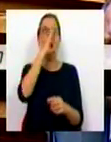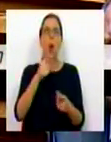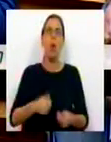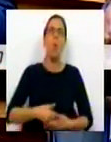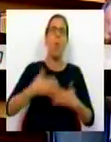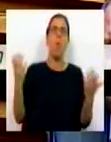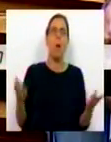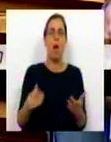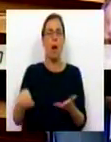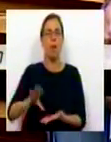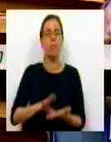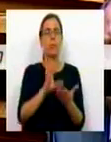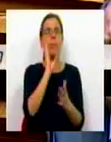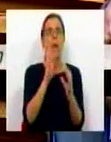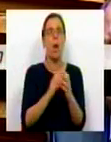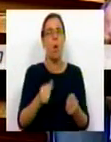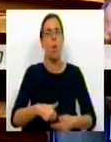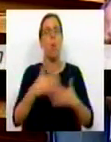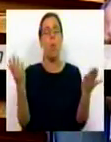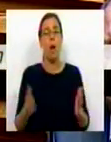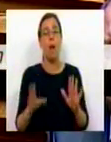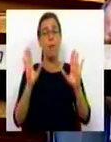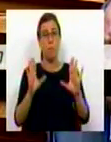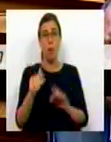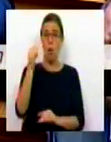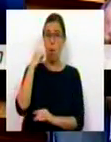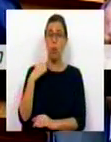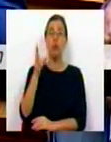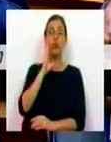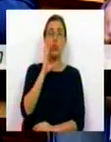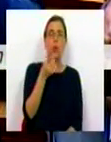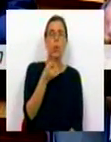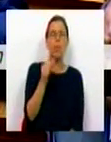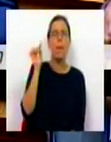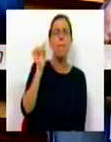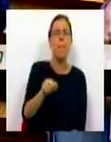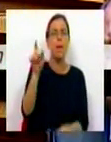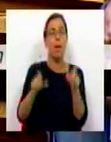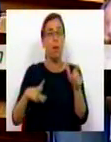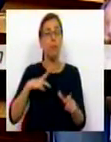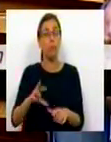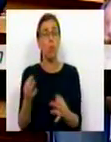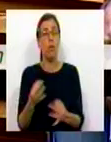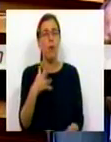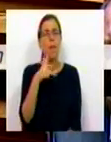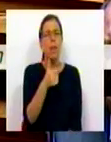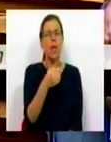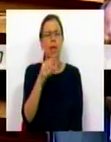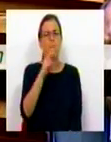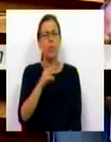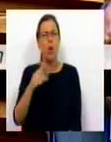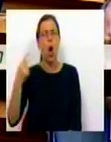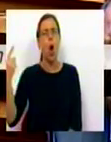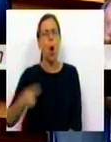tinha dinheiro para capitalizar a Caixa Geral de Depósitos, mas ainda ontem vimos que 90 mil portugueses adquiriram 1.500 milhões